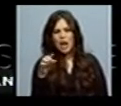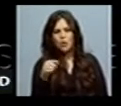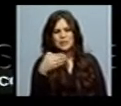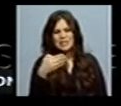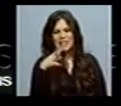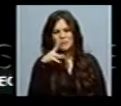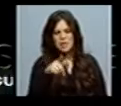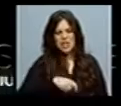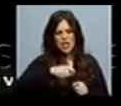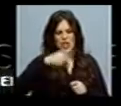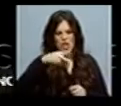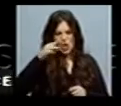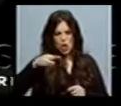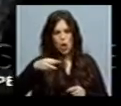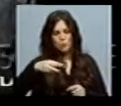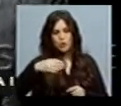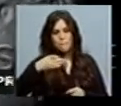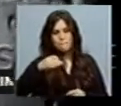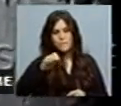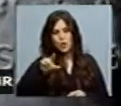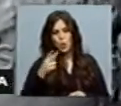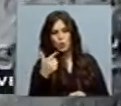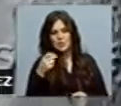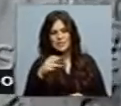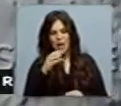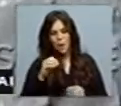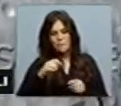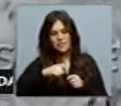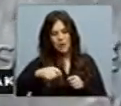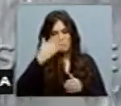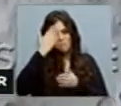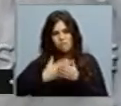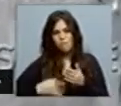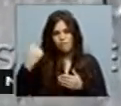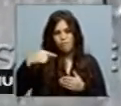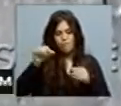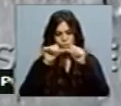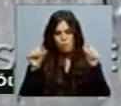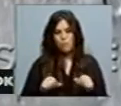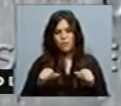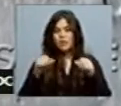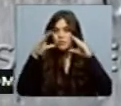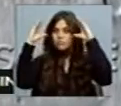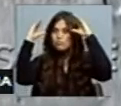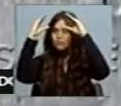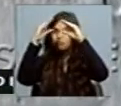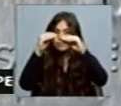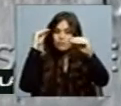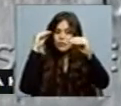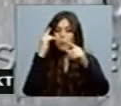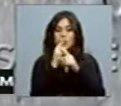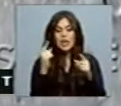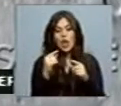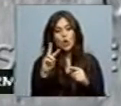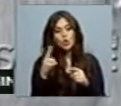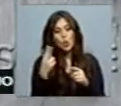Plutão tem cerca de metade do diâmetro de Plutão e é um caso único no Sistema Solar. Nós não temos outros dois corpos com